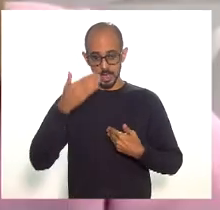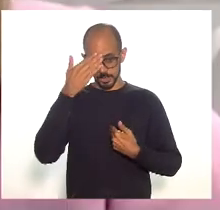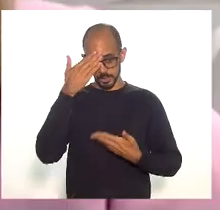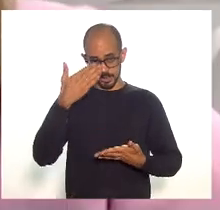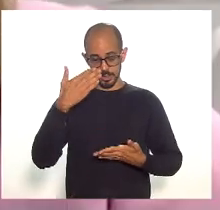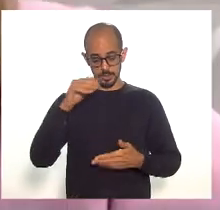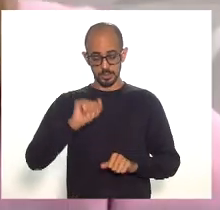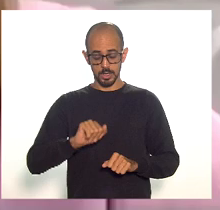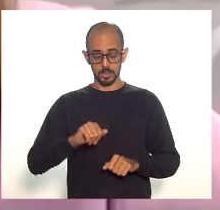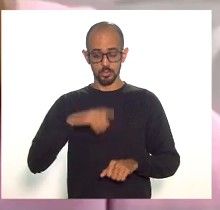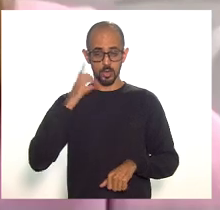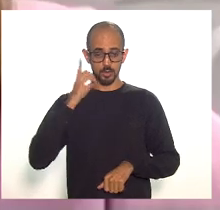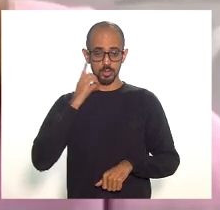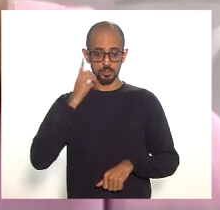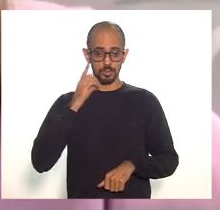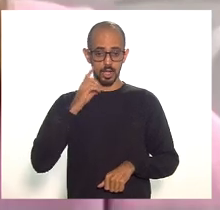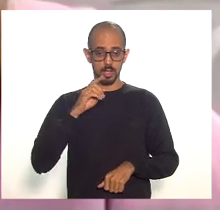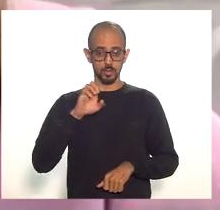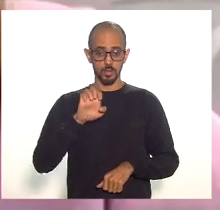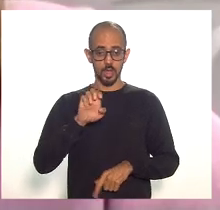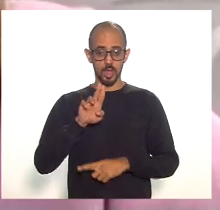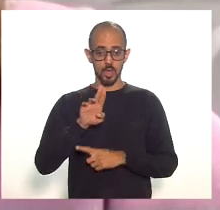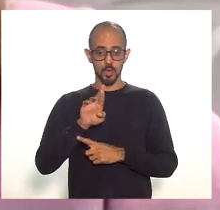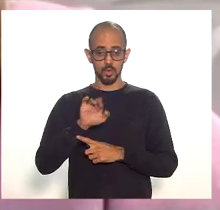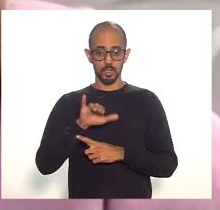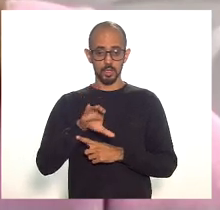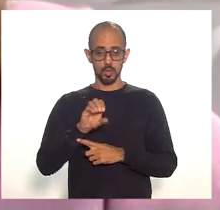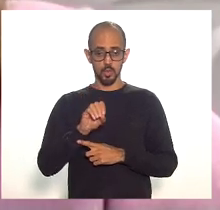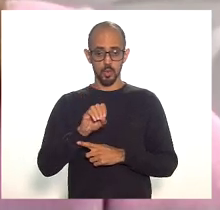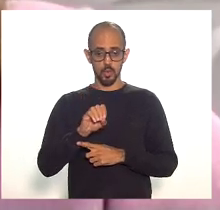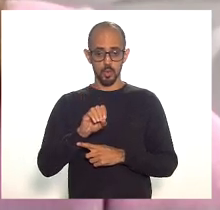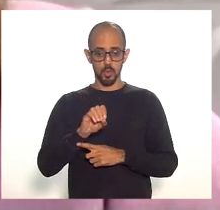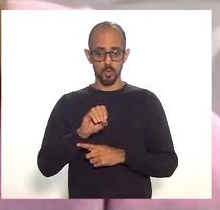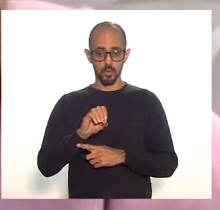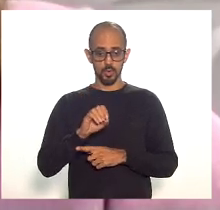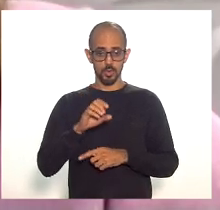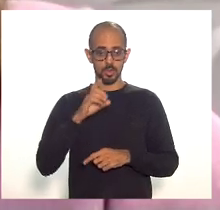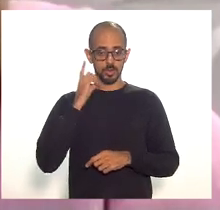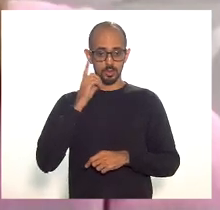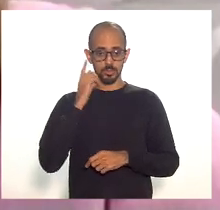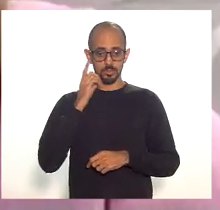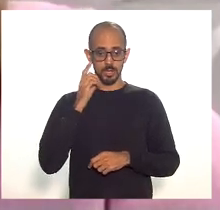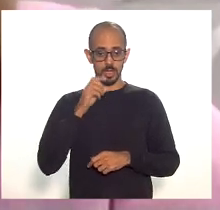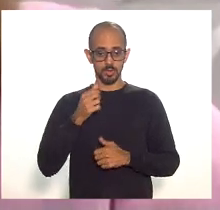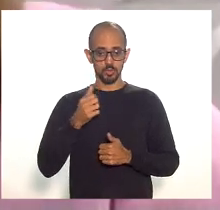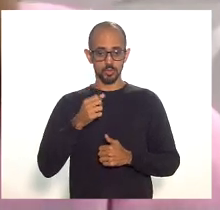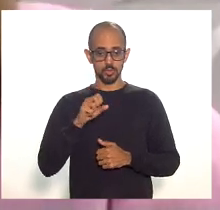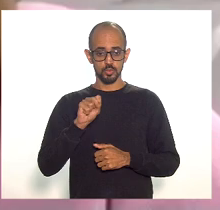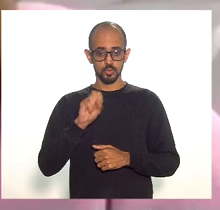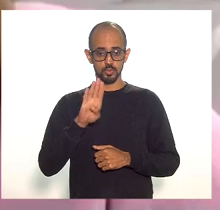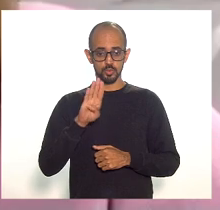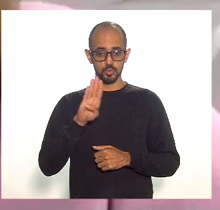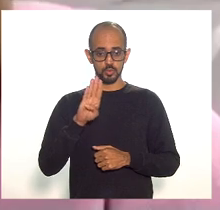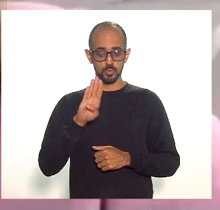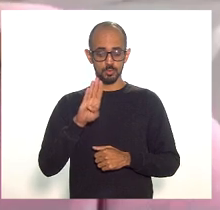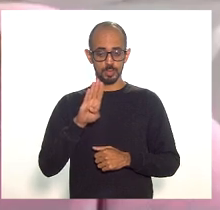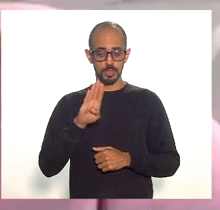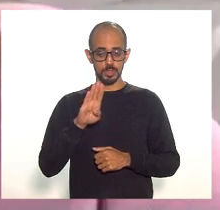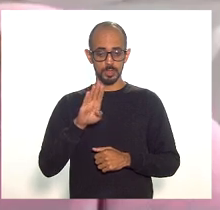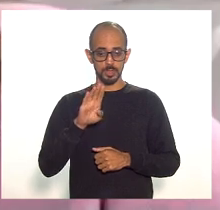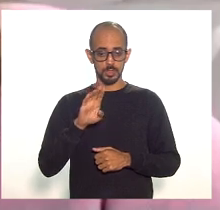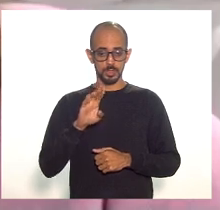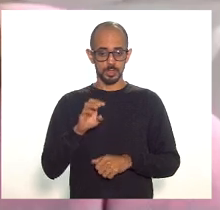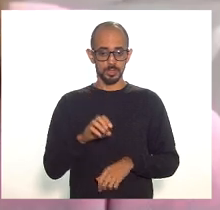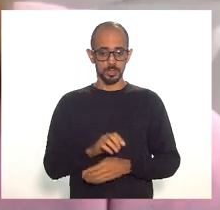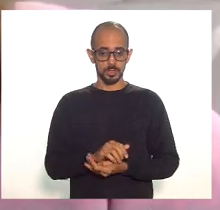Agradecendo ao deputado Eurico Júnior, deputado subtenente Bernardo, quer fazer alguma ponderação? Está com a mãozinha levantada?